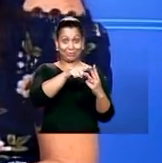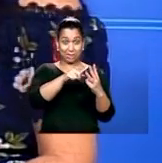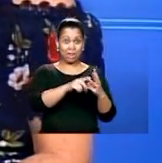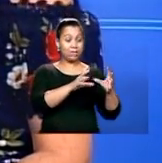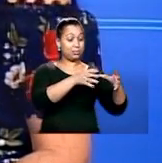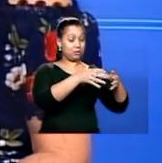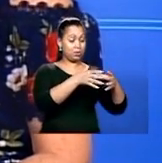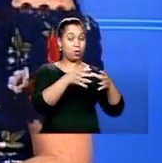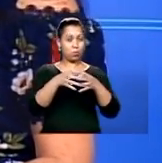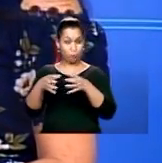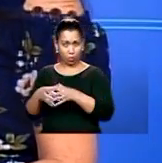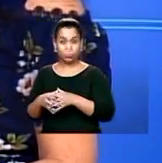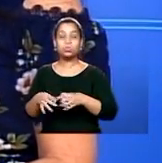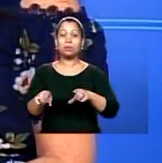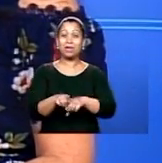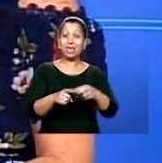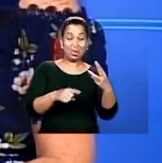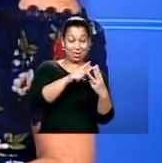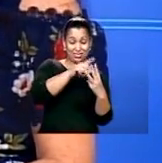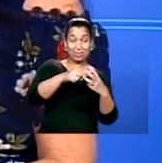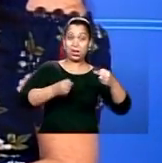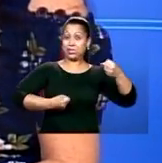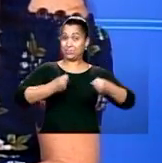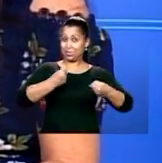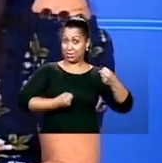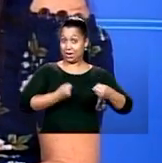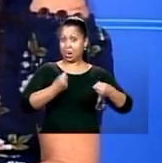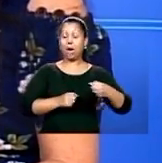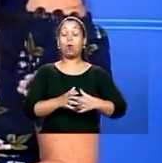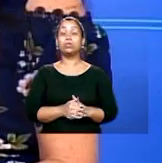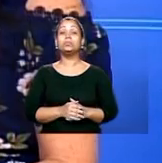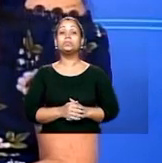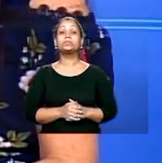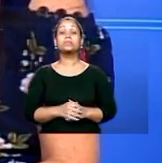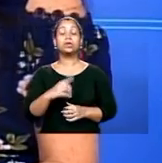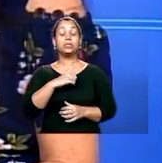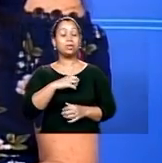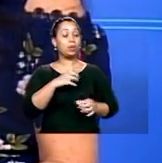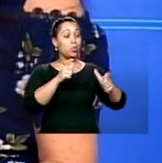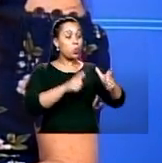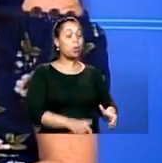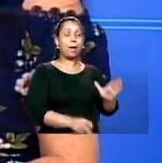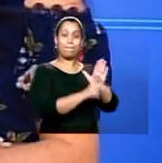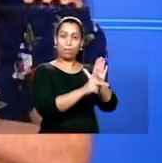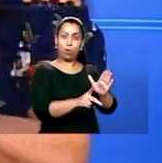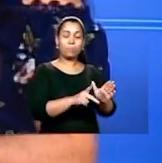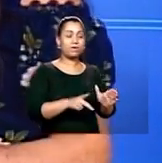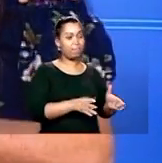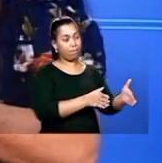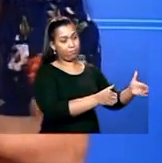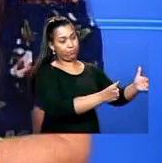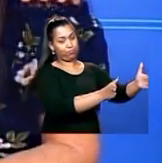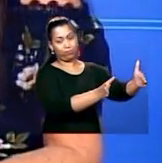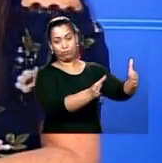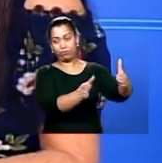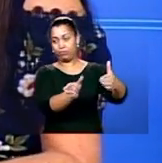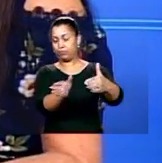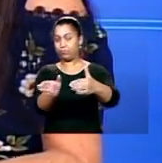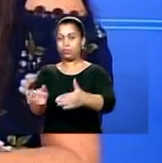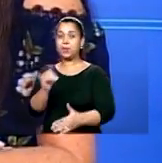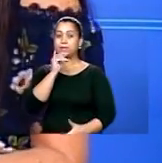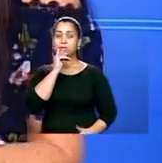3 viaturas que a gente chama, que a gente destina numa logística, numa rota, para fazer essa captação. Então, o banco vai até